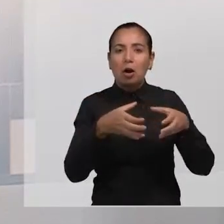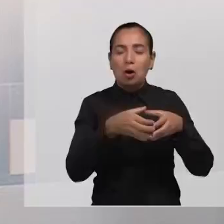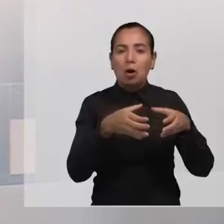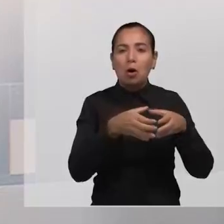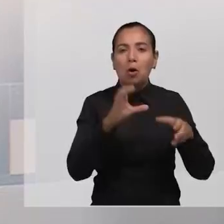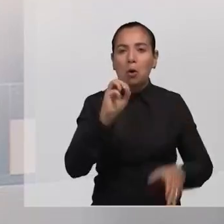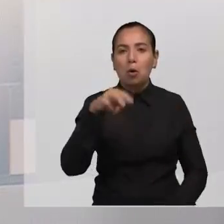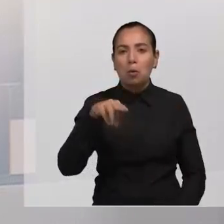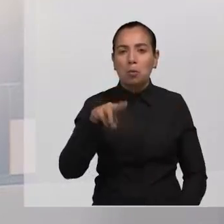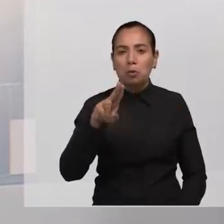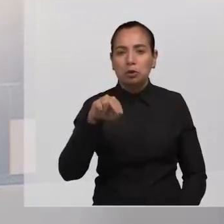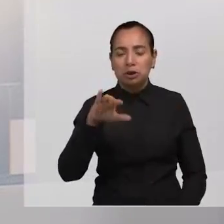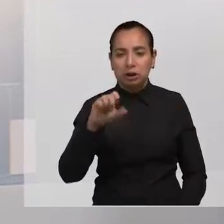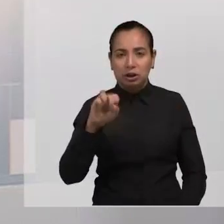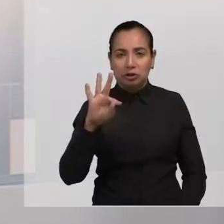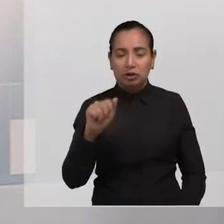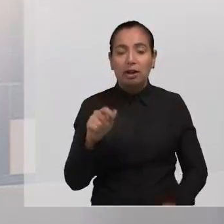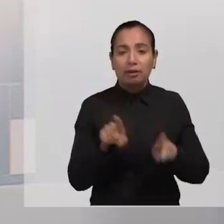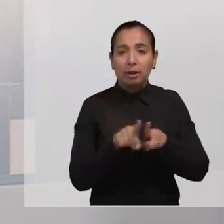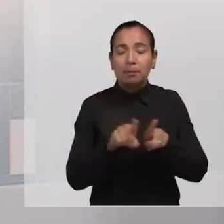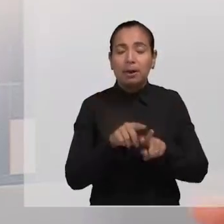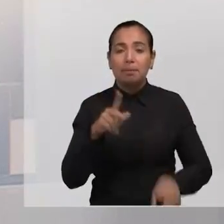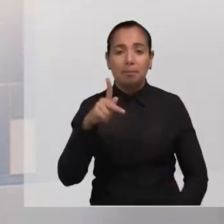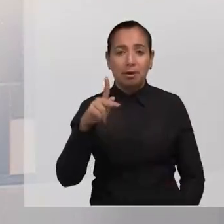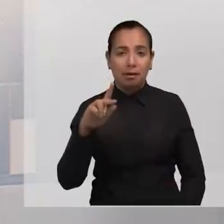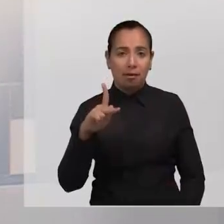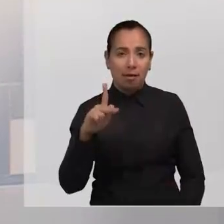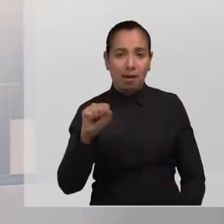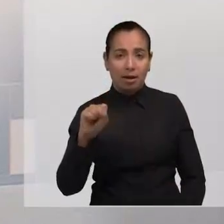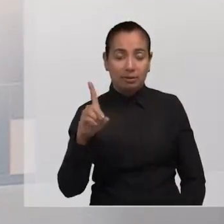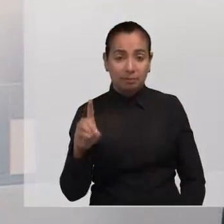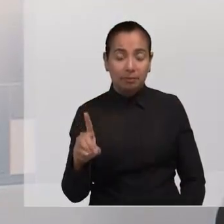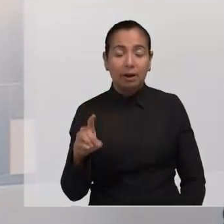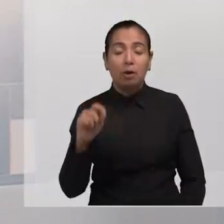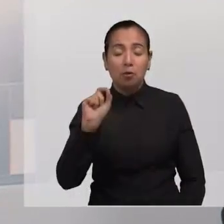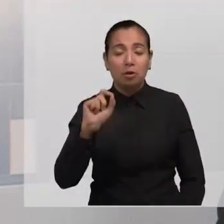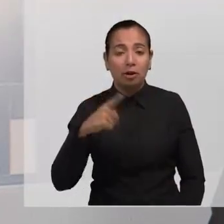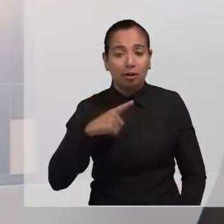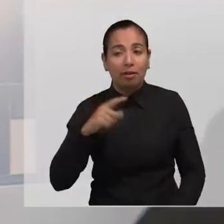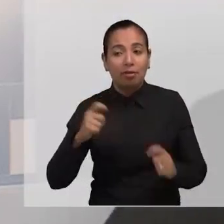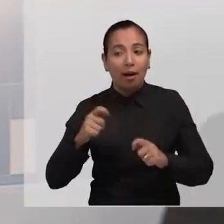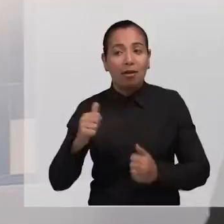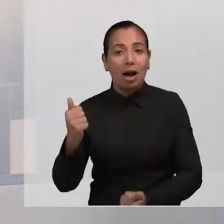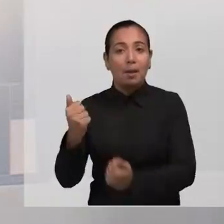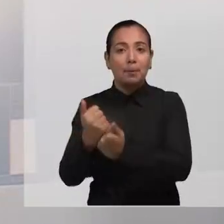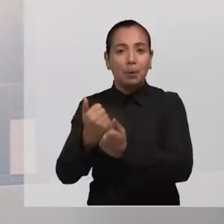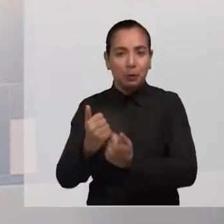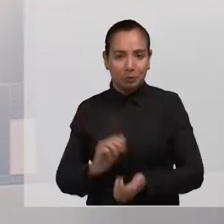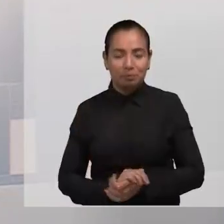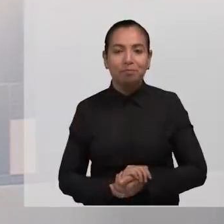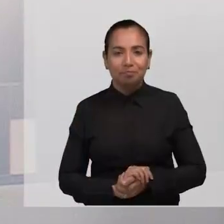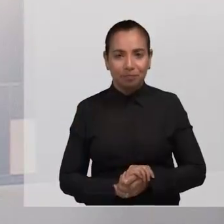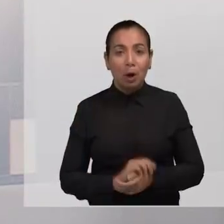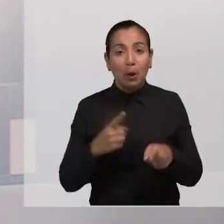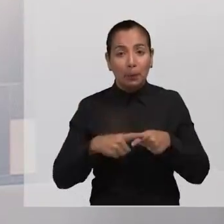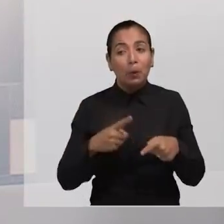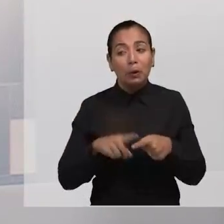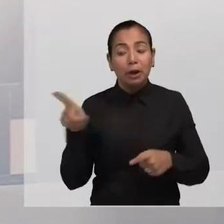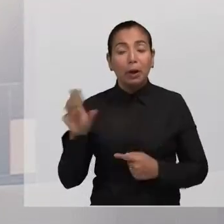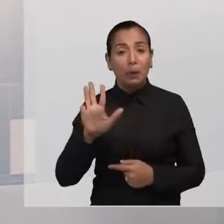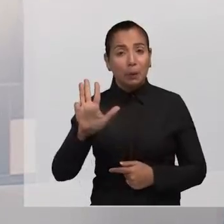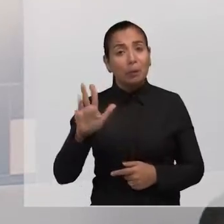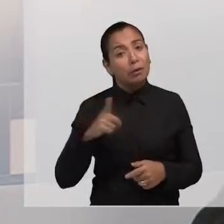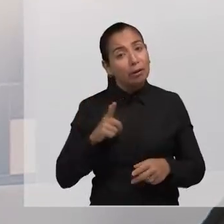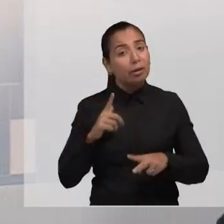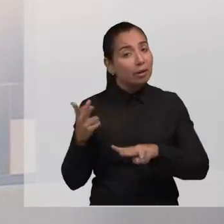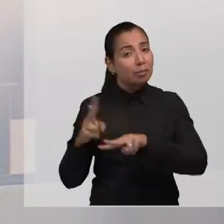do PSB em apoiá-lo, porque ele parte do pressuposto, o Ciro está preso, ou, desculpa, o Lula está preso.